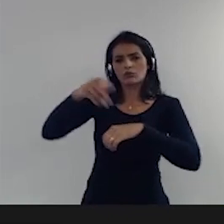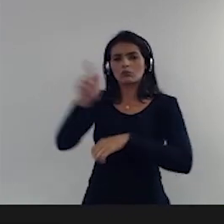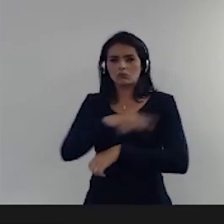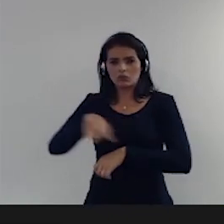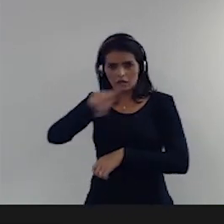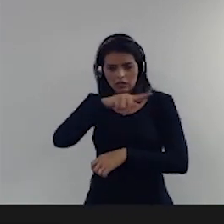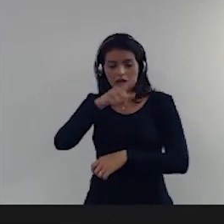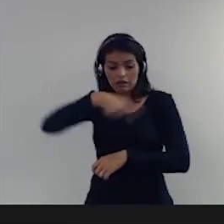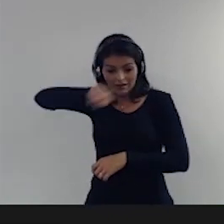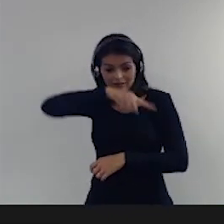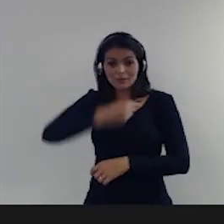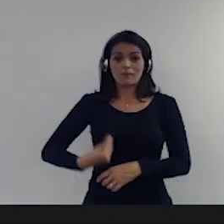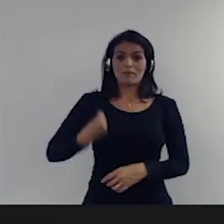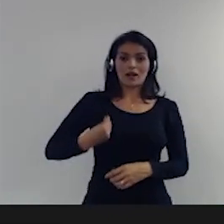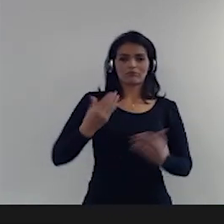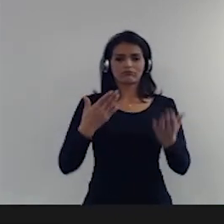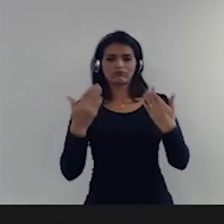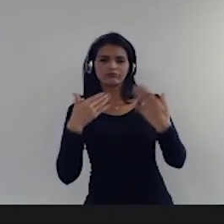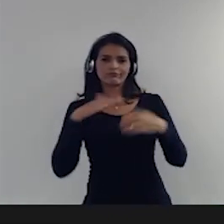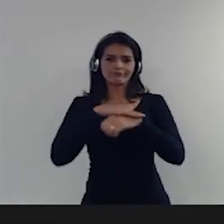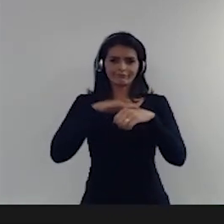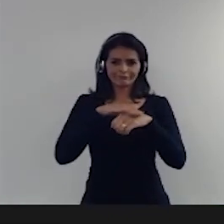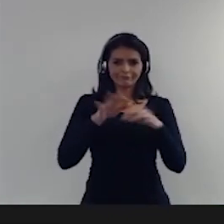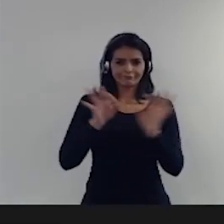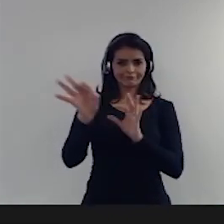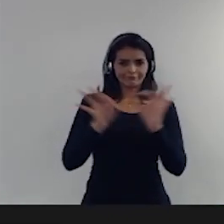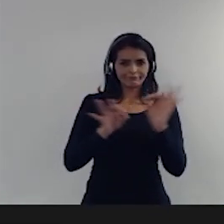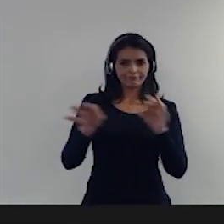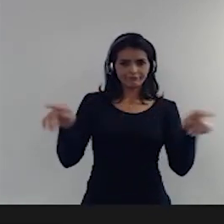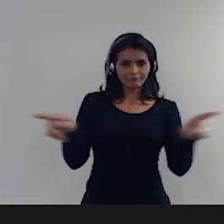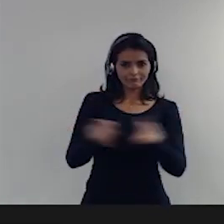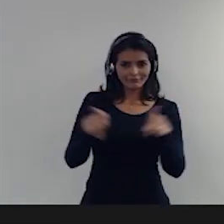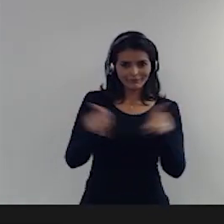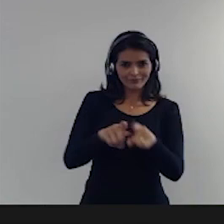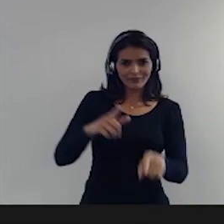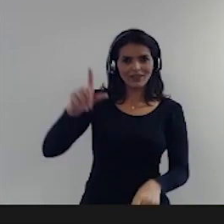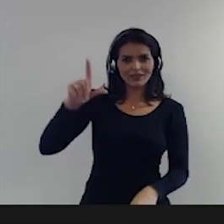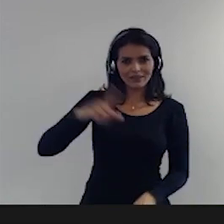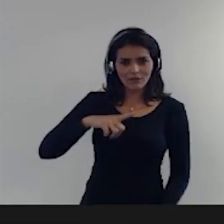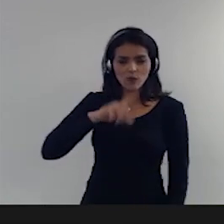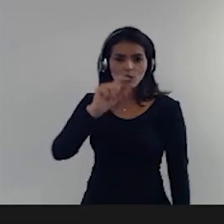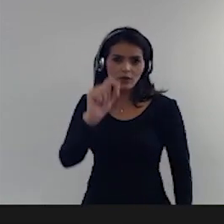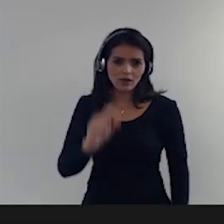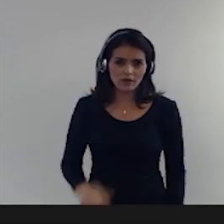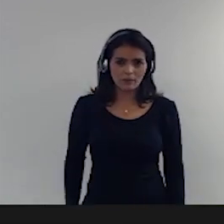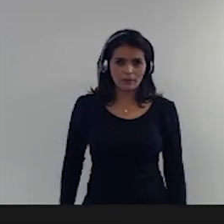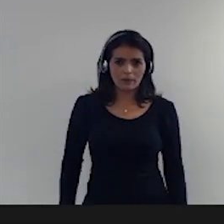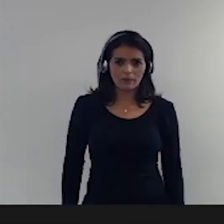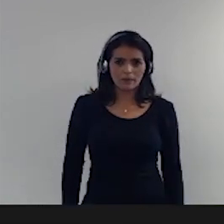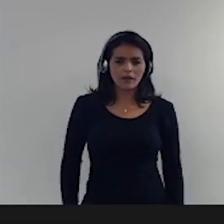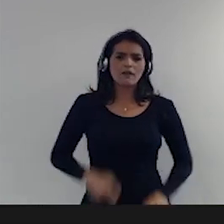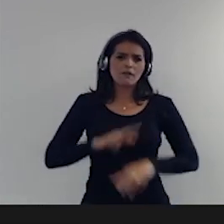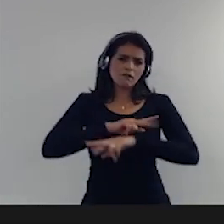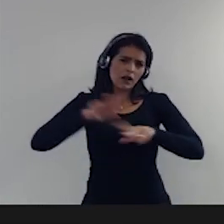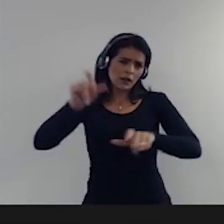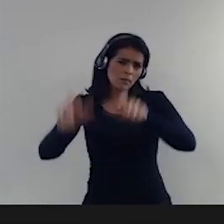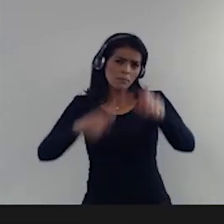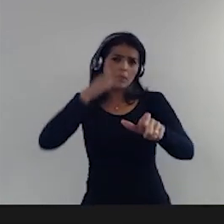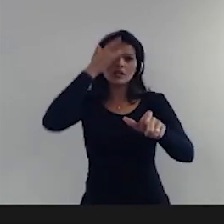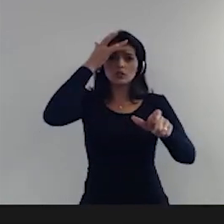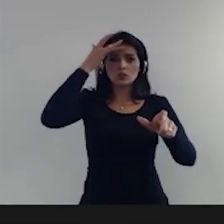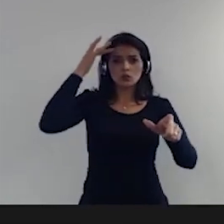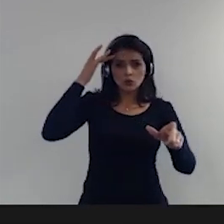participaram dessas conversas, e ocorreu que, mesmo assim, uma série de